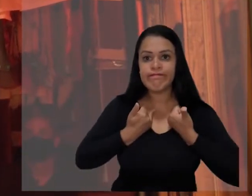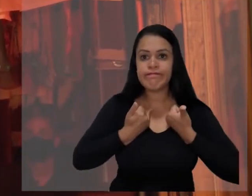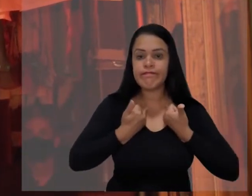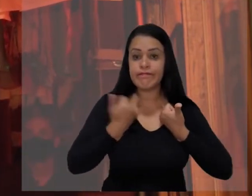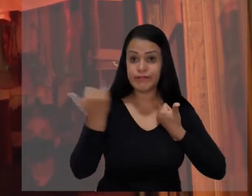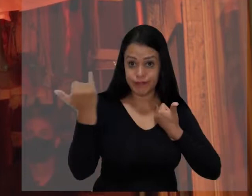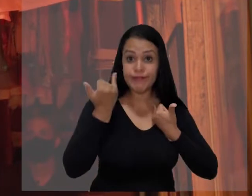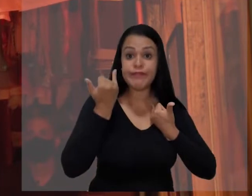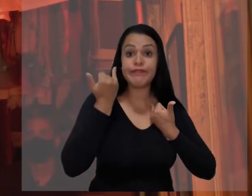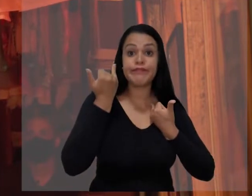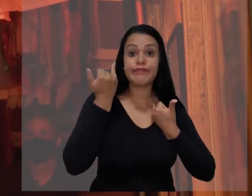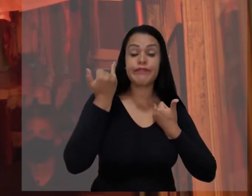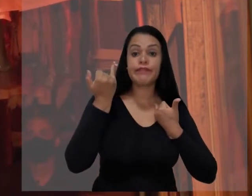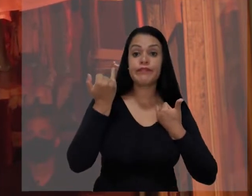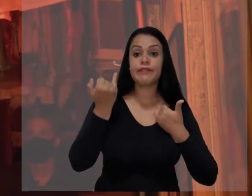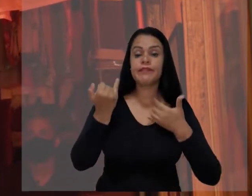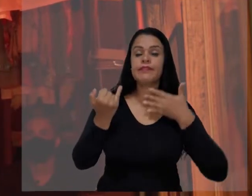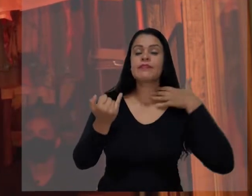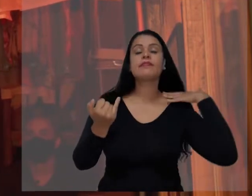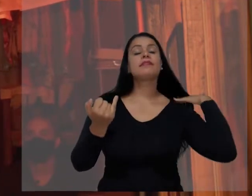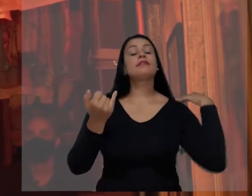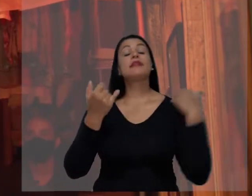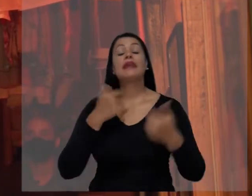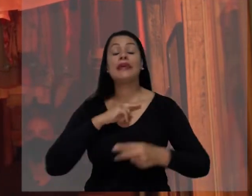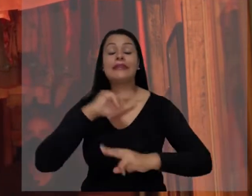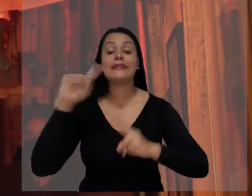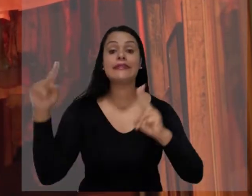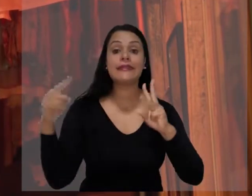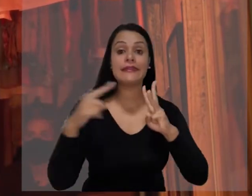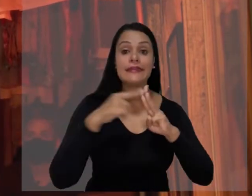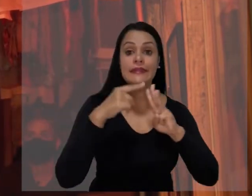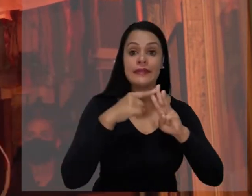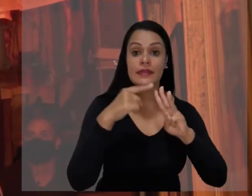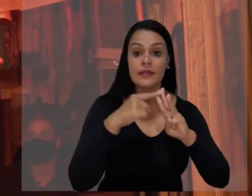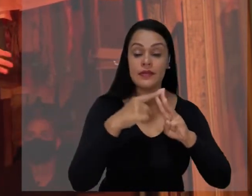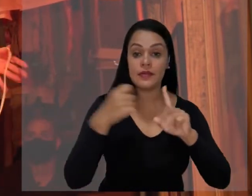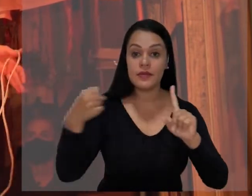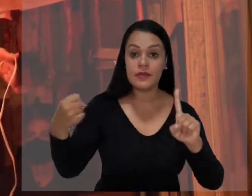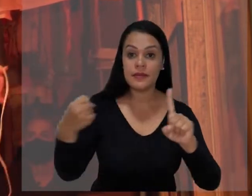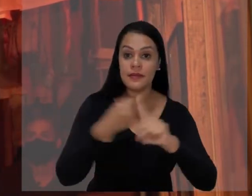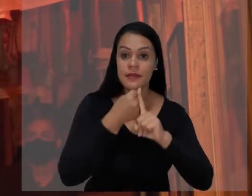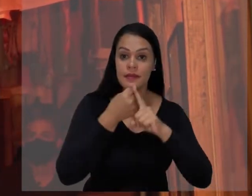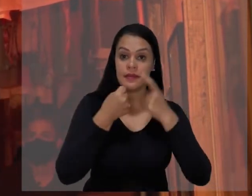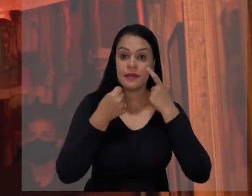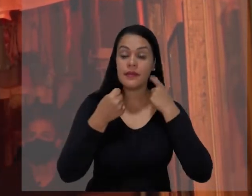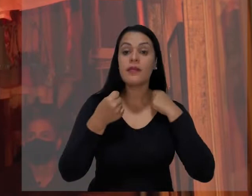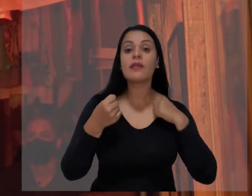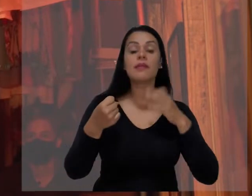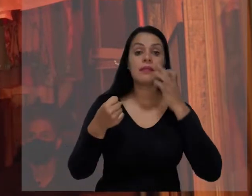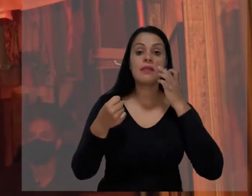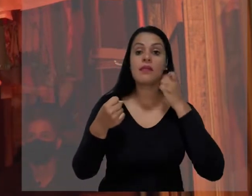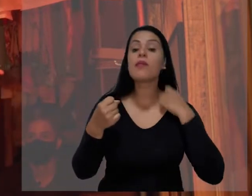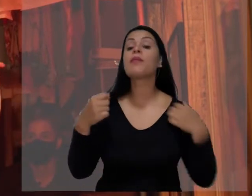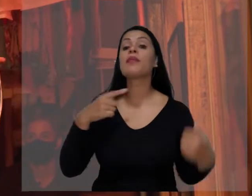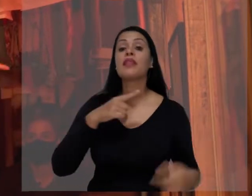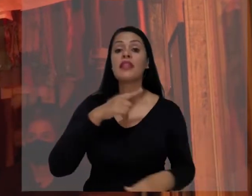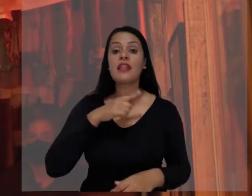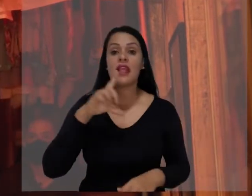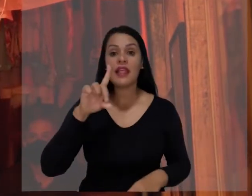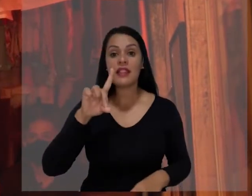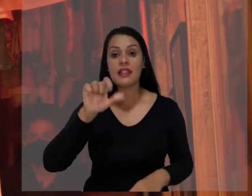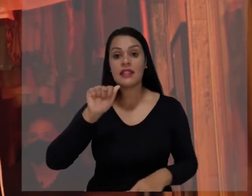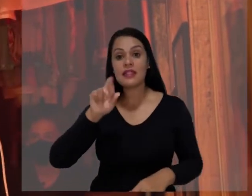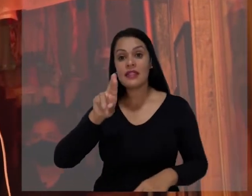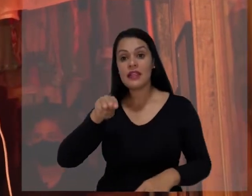Ou dizem ainda. A segunda grande ferida narcísica veio com Darwin. Darwin veio nos dizer que